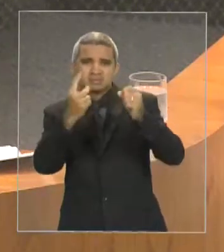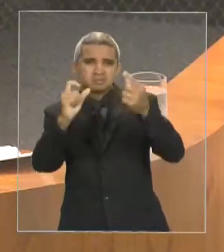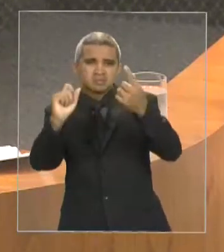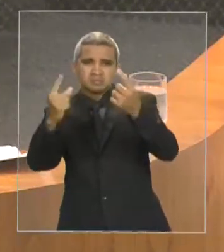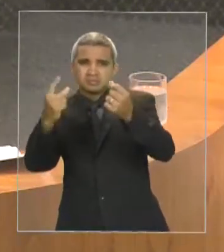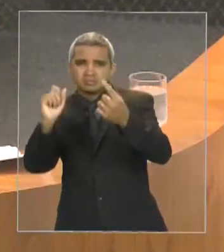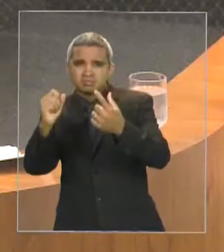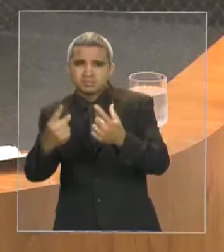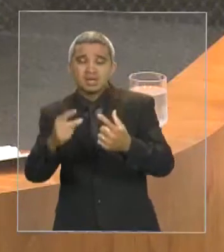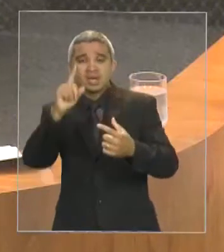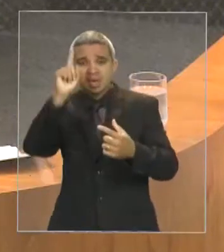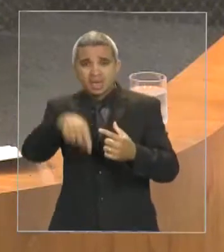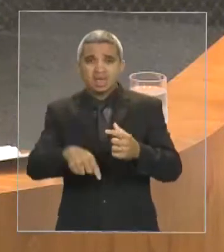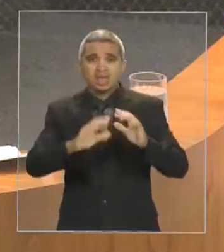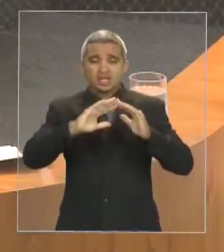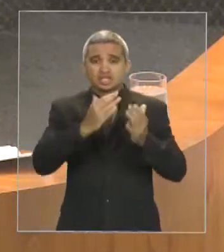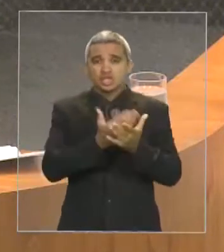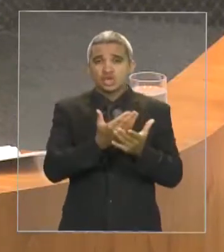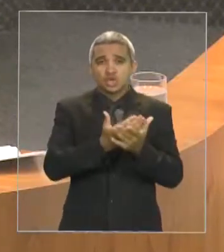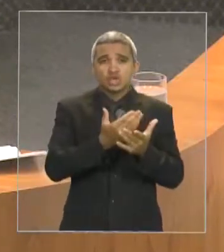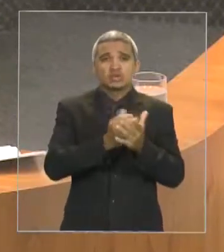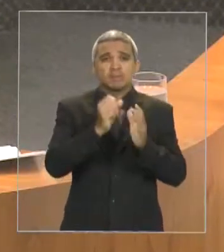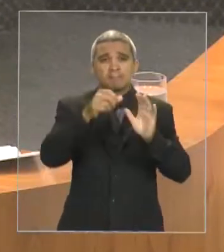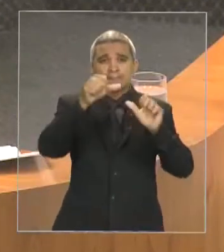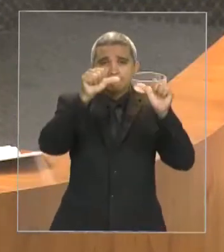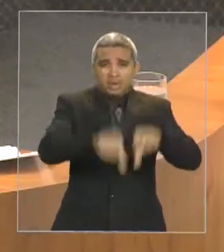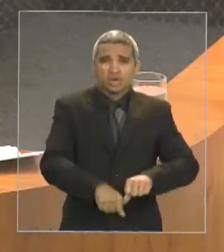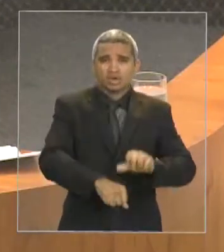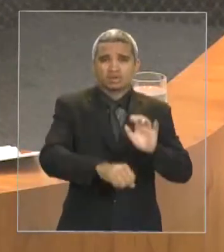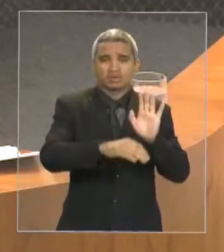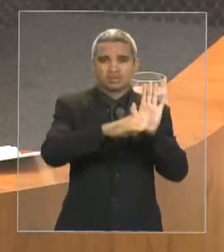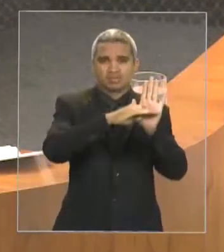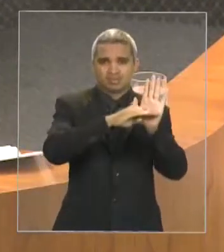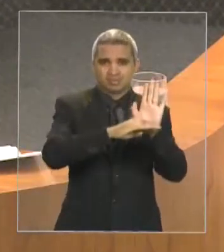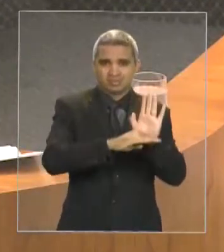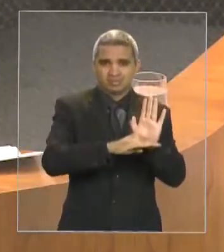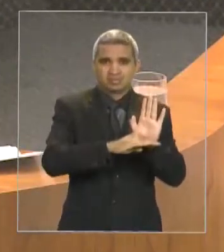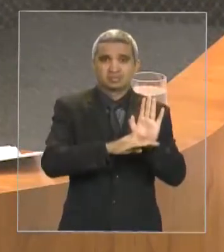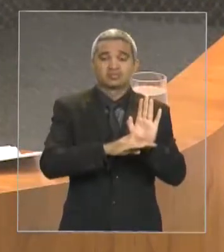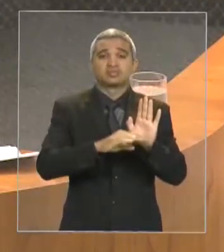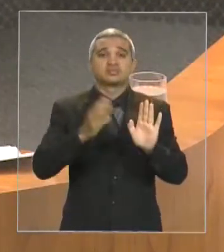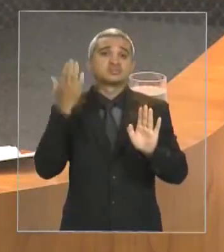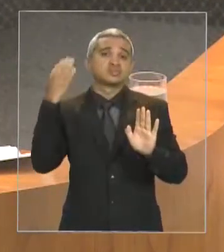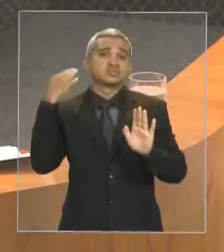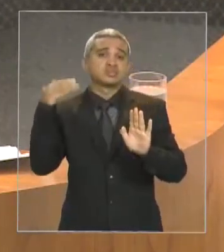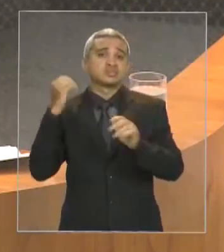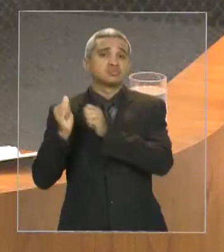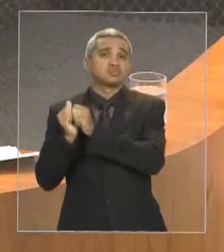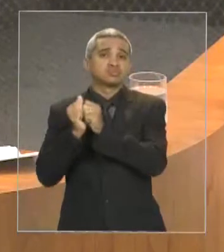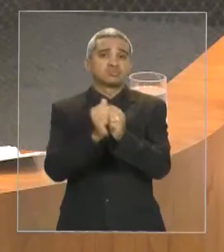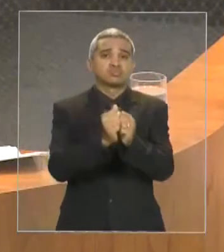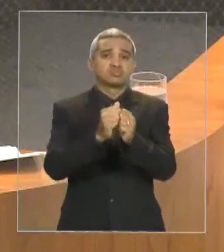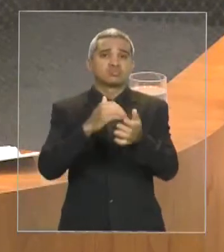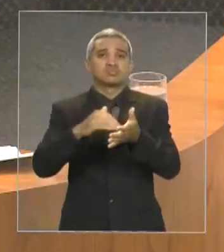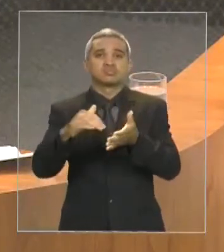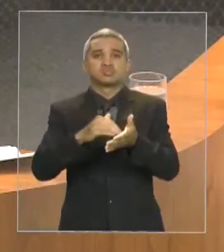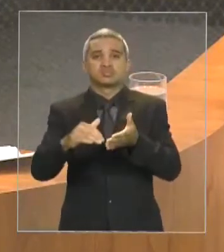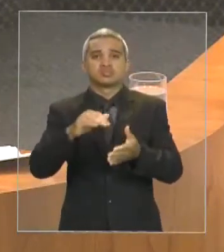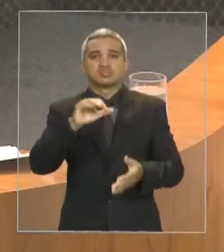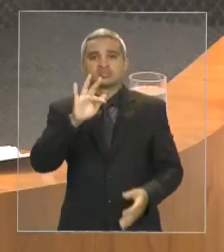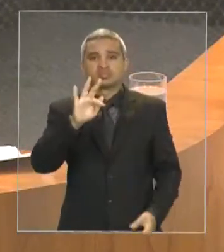a segunda pior do país. Quando fui lá no ano passado com o secretário Felipe Camarão, o que nós podemos